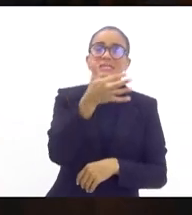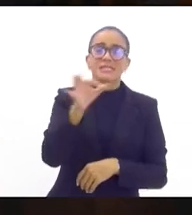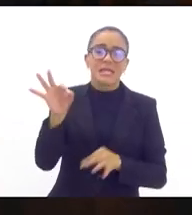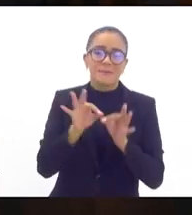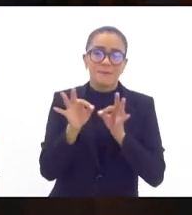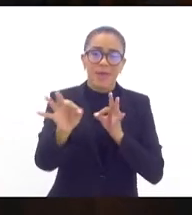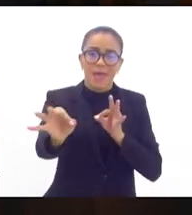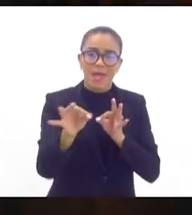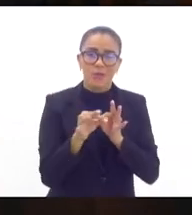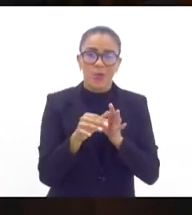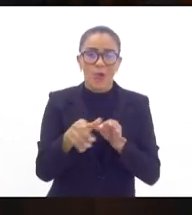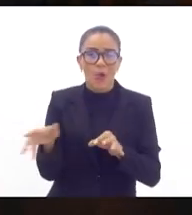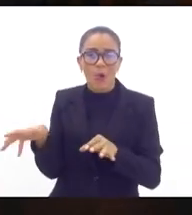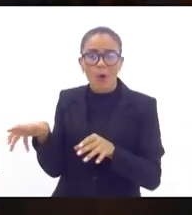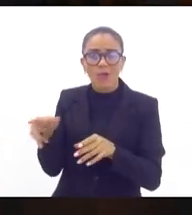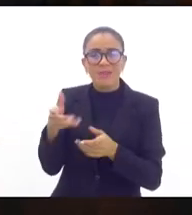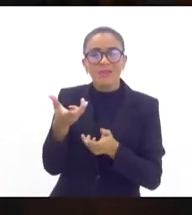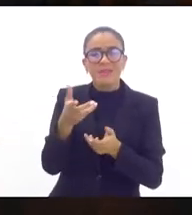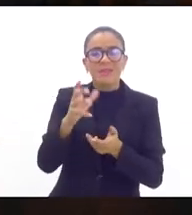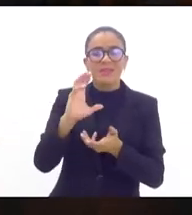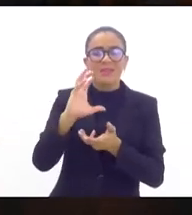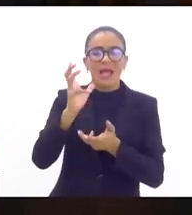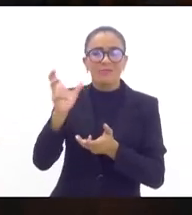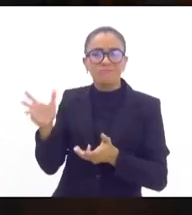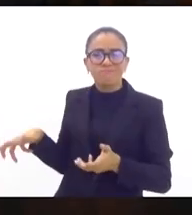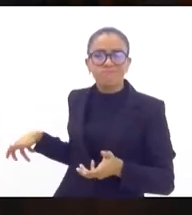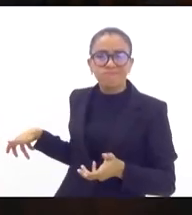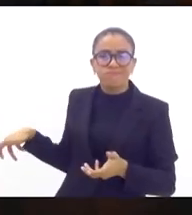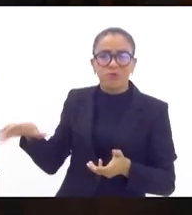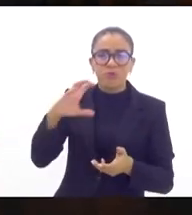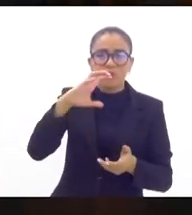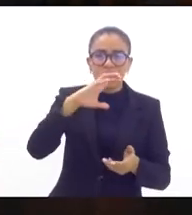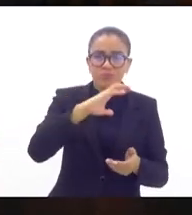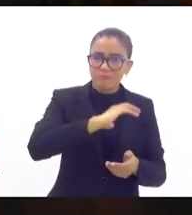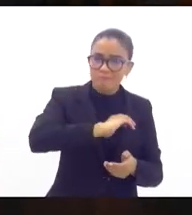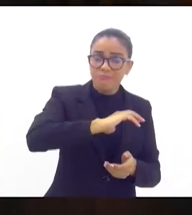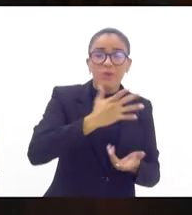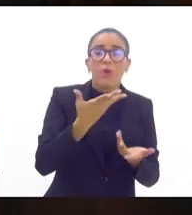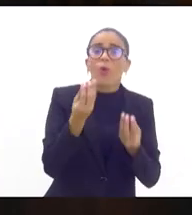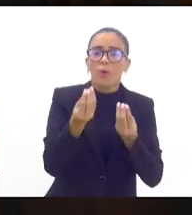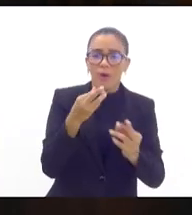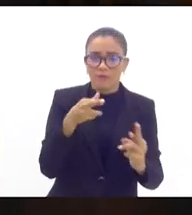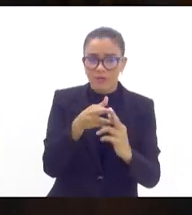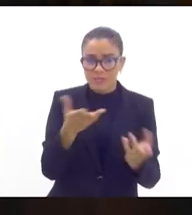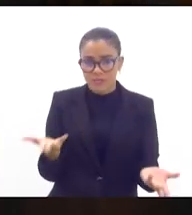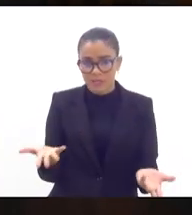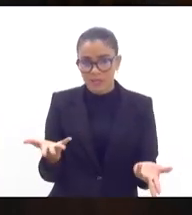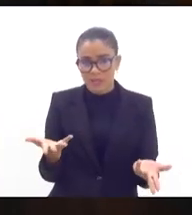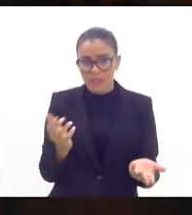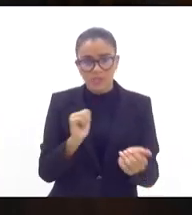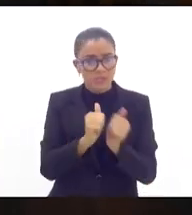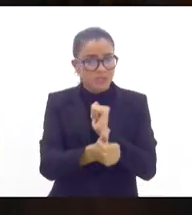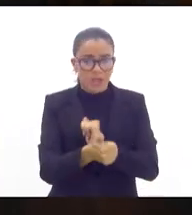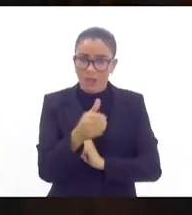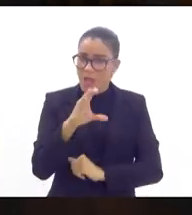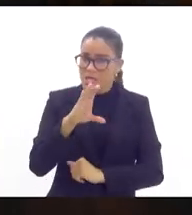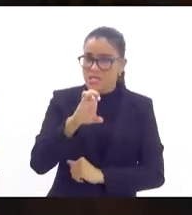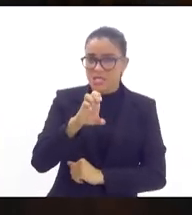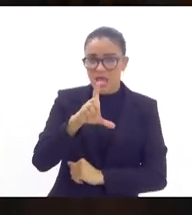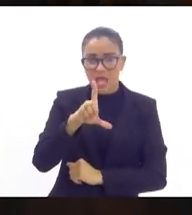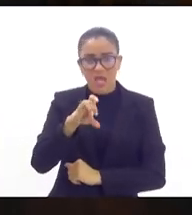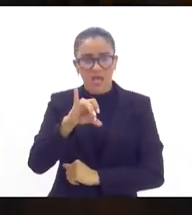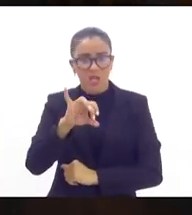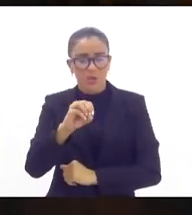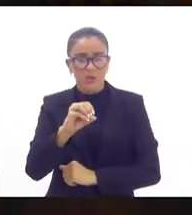obstáculo lançamento de dado ele não tem uma referência e a referência do atletismo no estado do Rio de Janeiro é o Célio de Barros